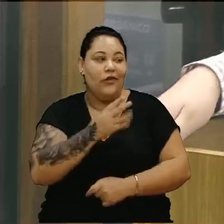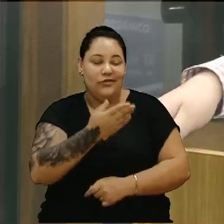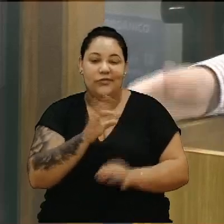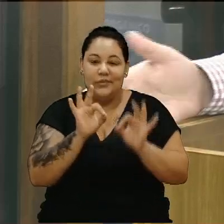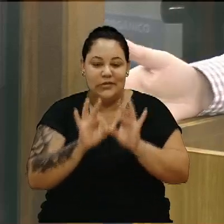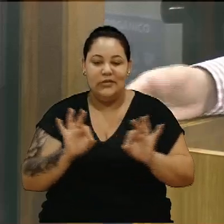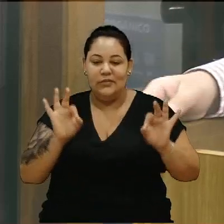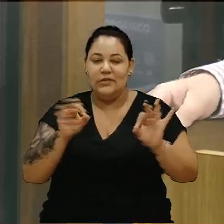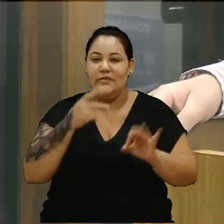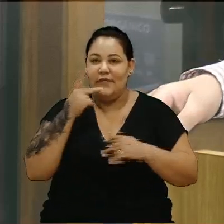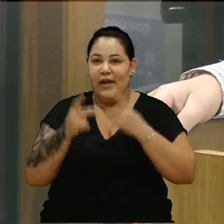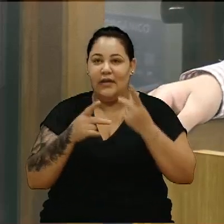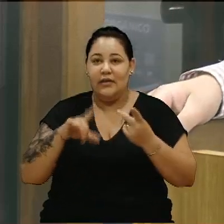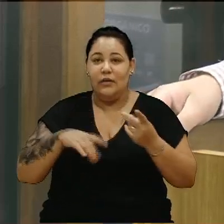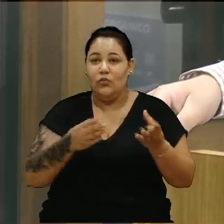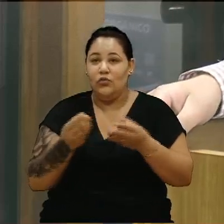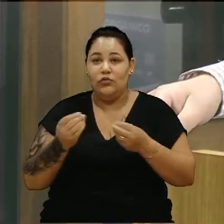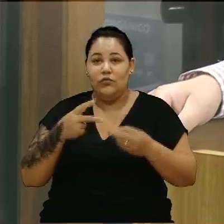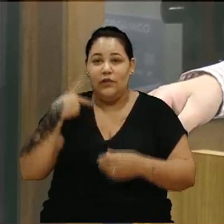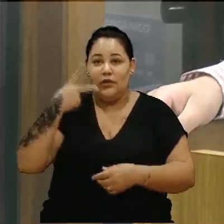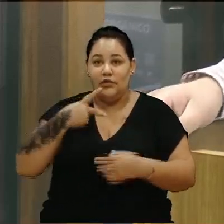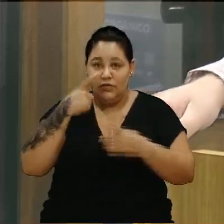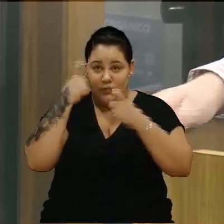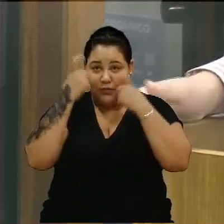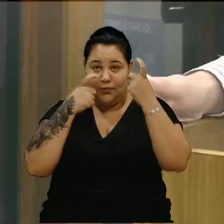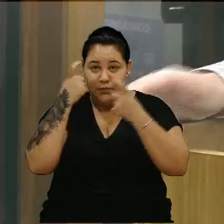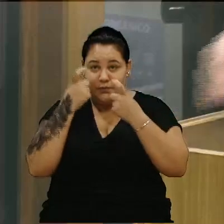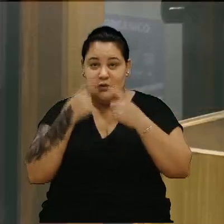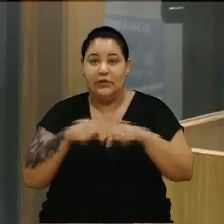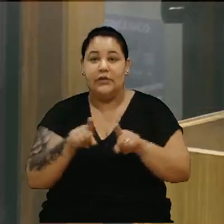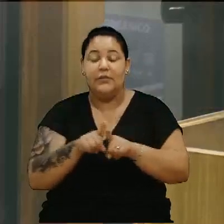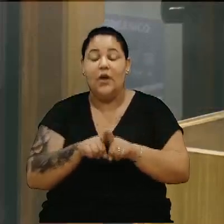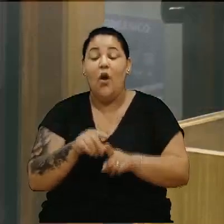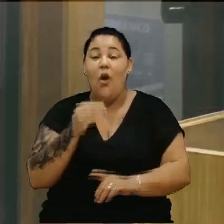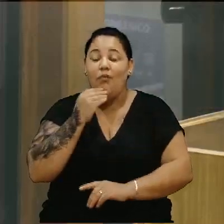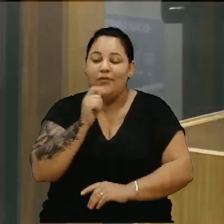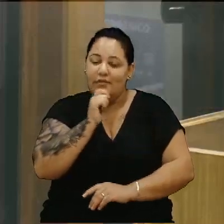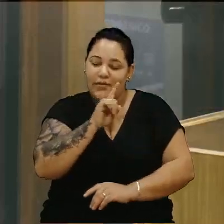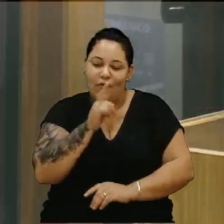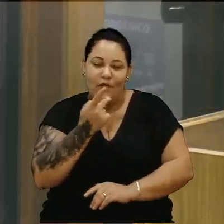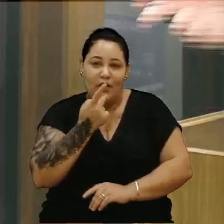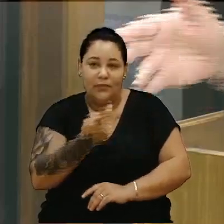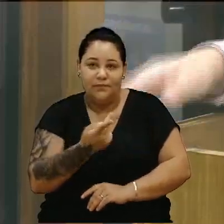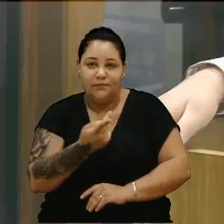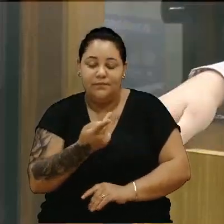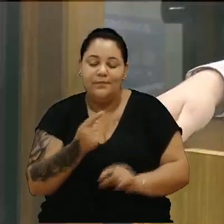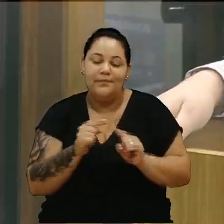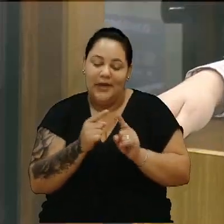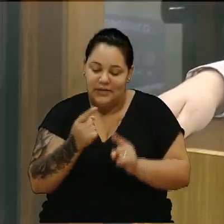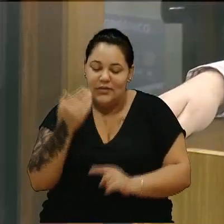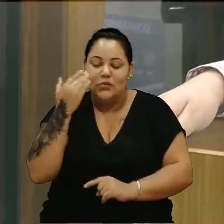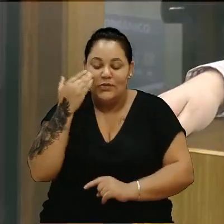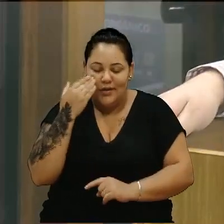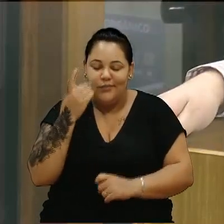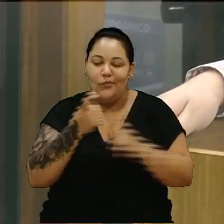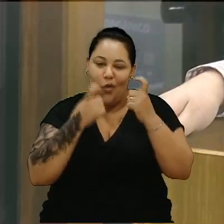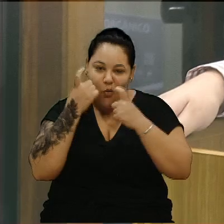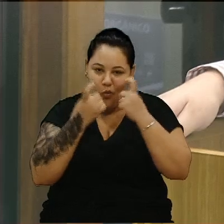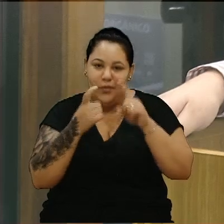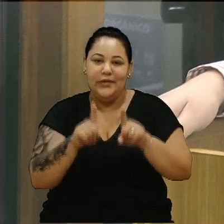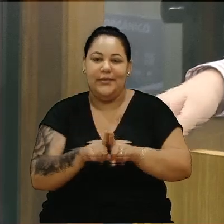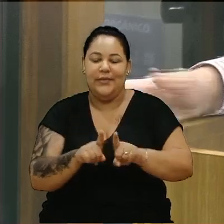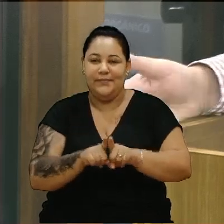vereadores que se preocupam também, além daqueles que, obviamente, não se manifestam aqui nesse instante, mas que também eu sei que se preocupam com